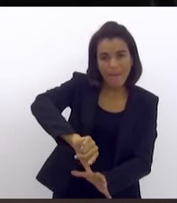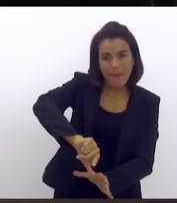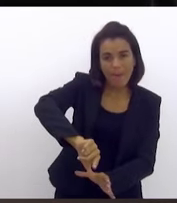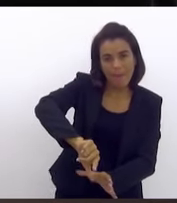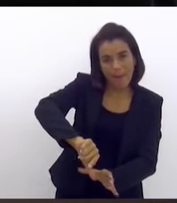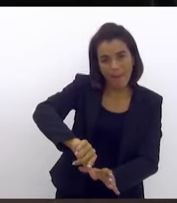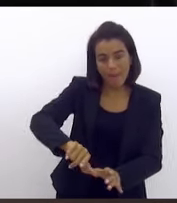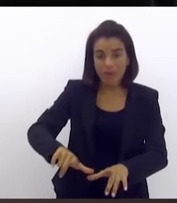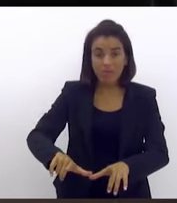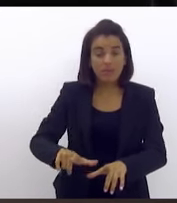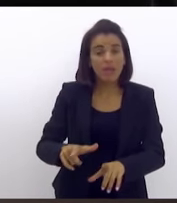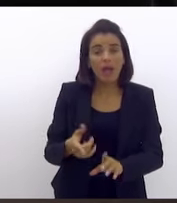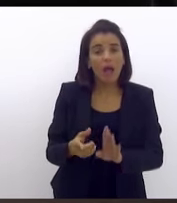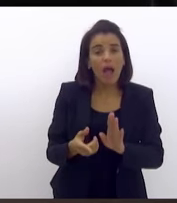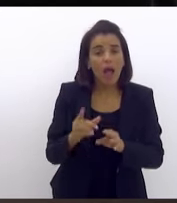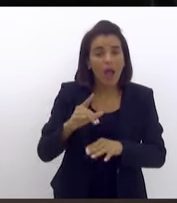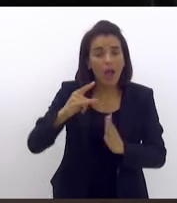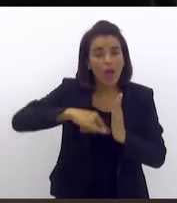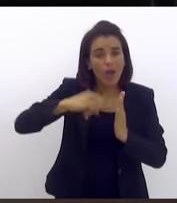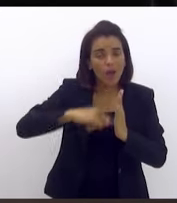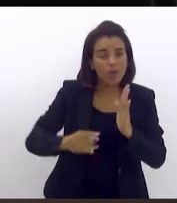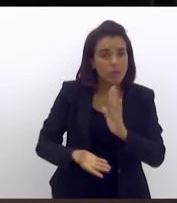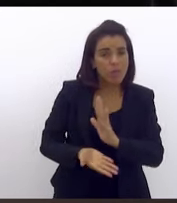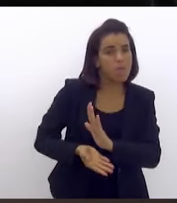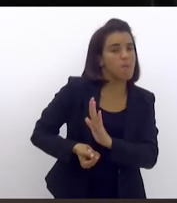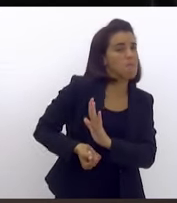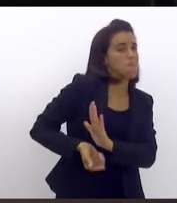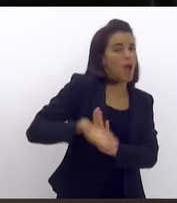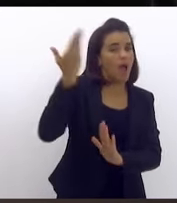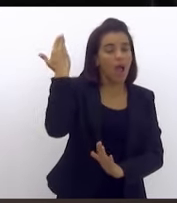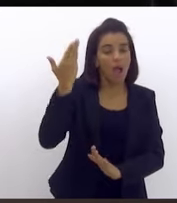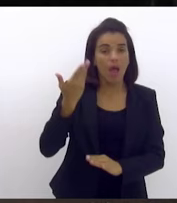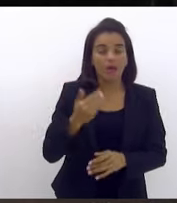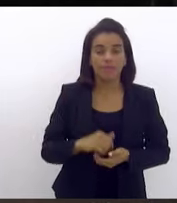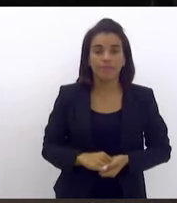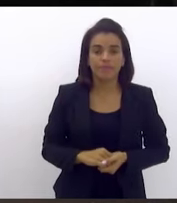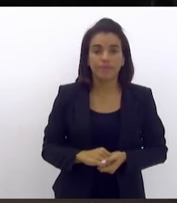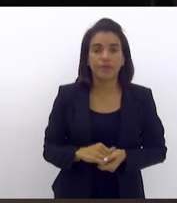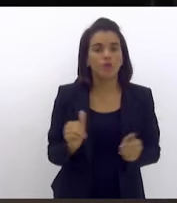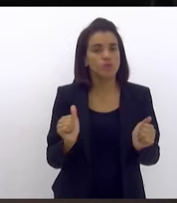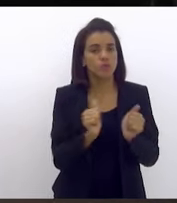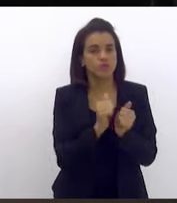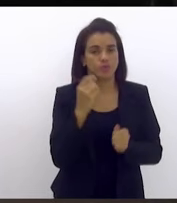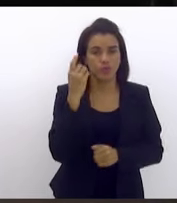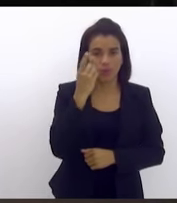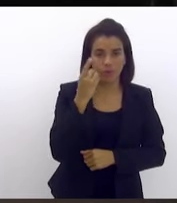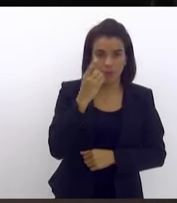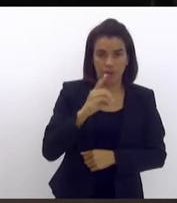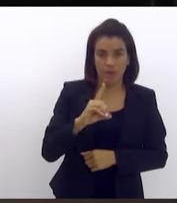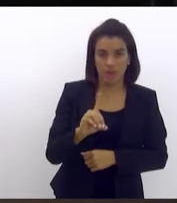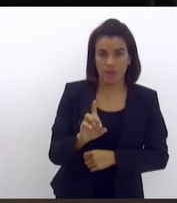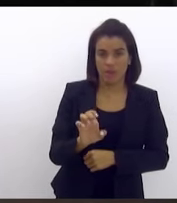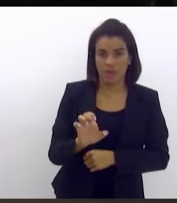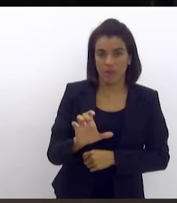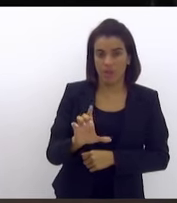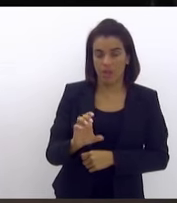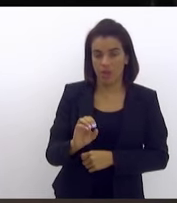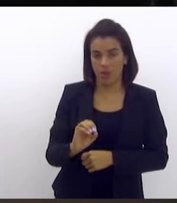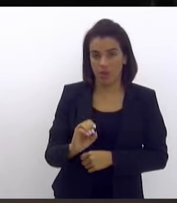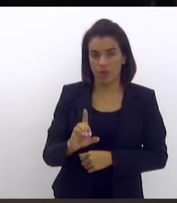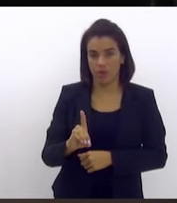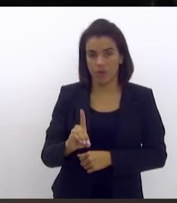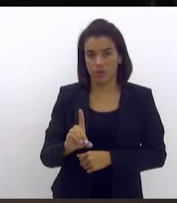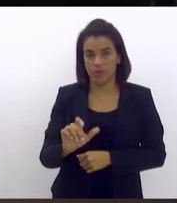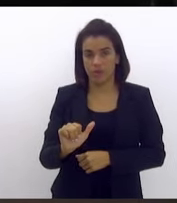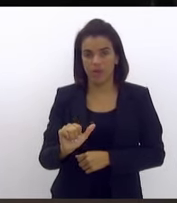mais. Eu estive, junto com o deputado Deodato e mais alguns deputados, numa audiência